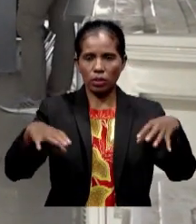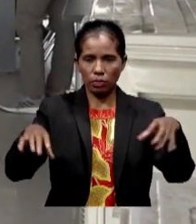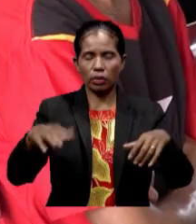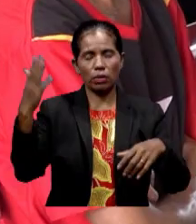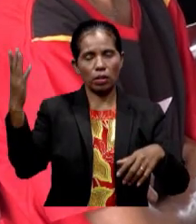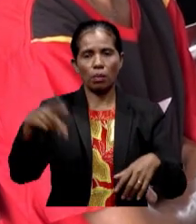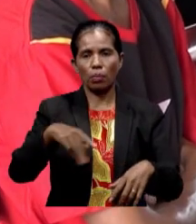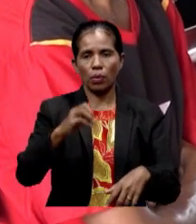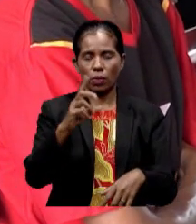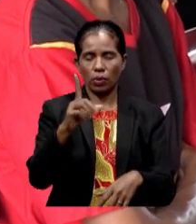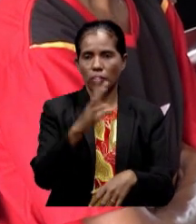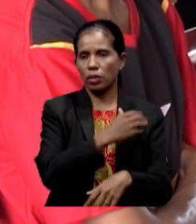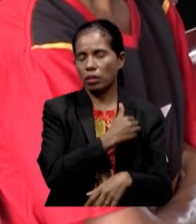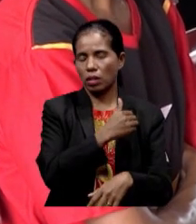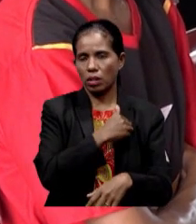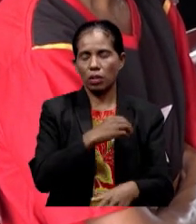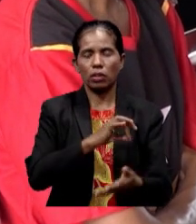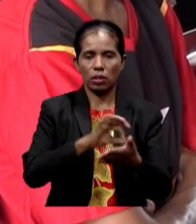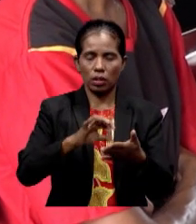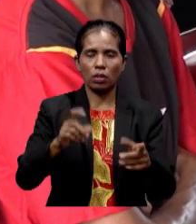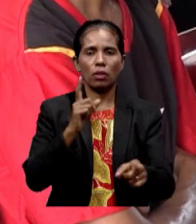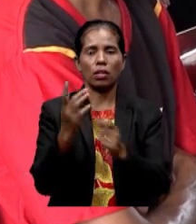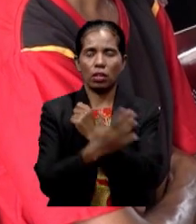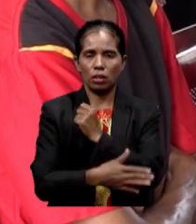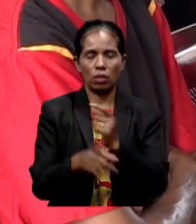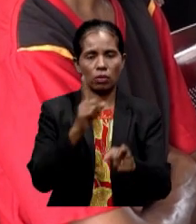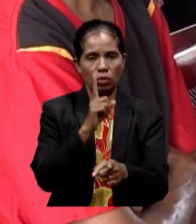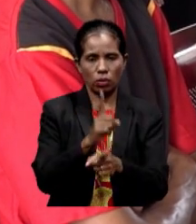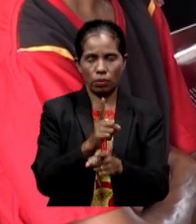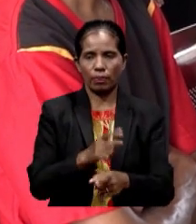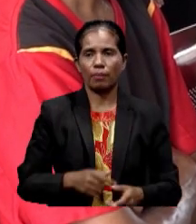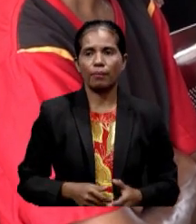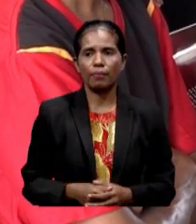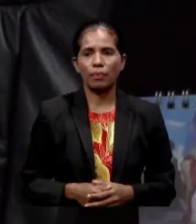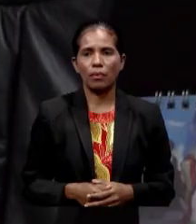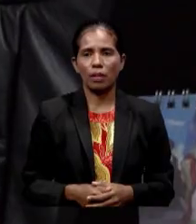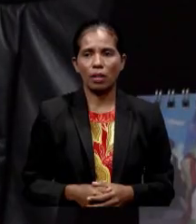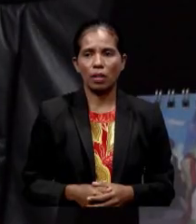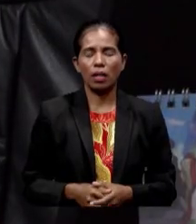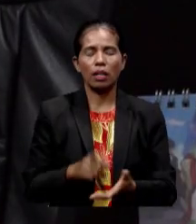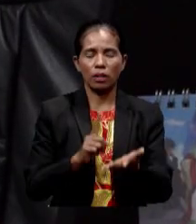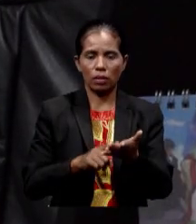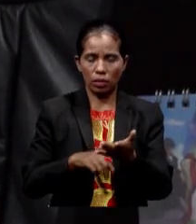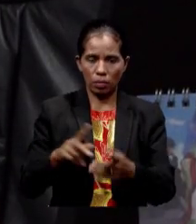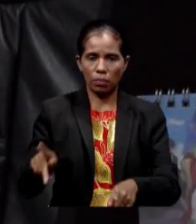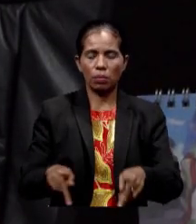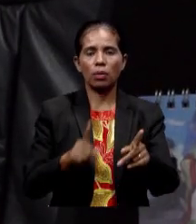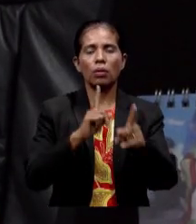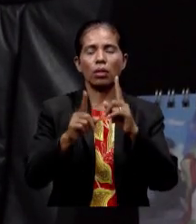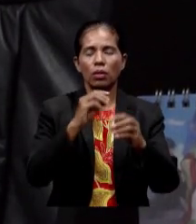se deu e a acordo legal entre nação rua. O percepção público lia quando vai ne